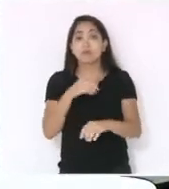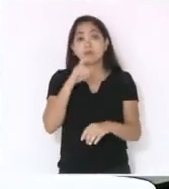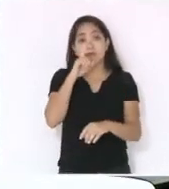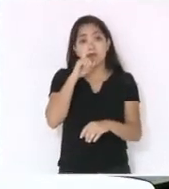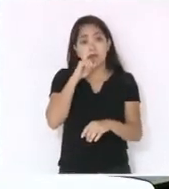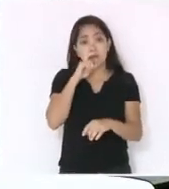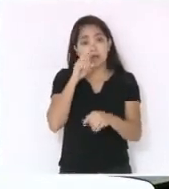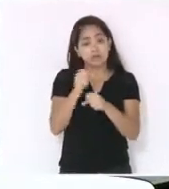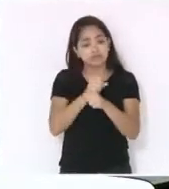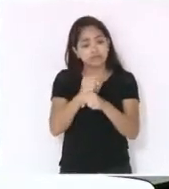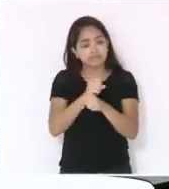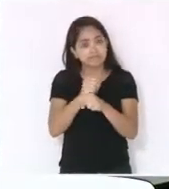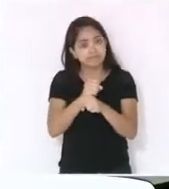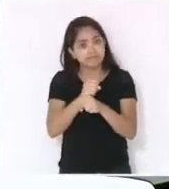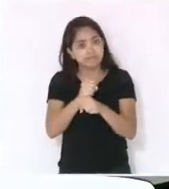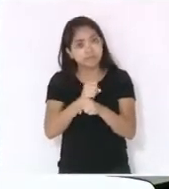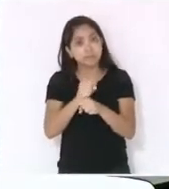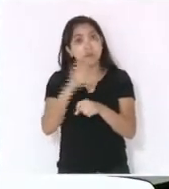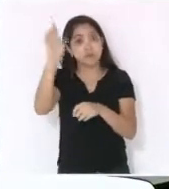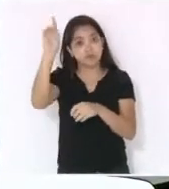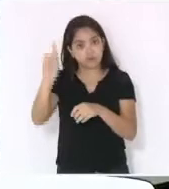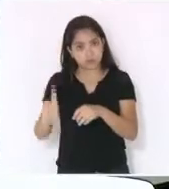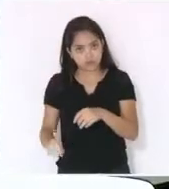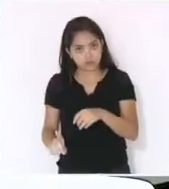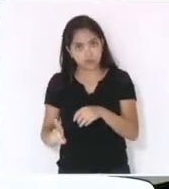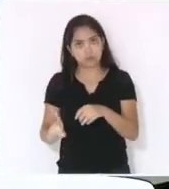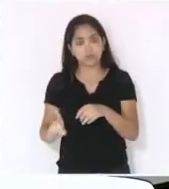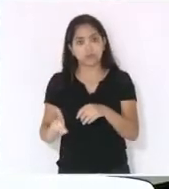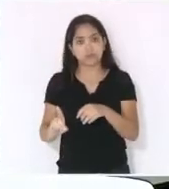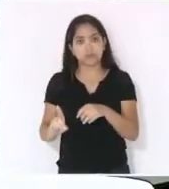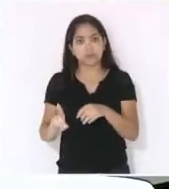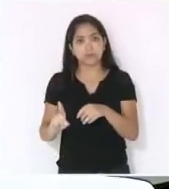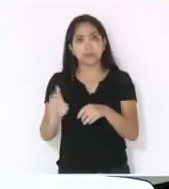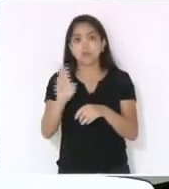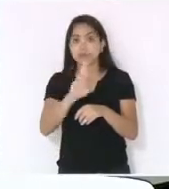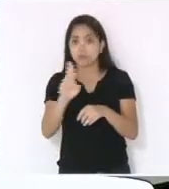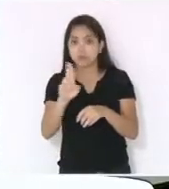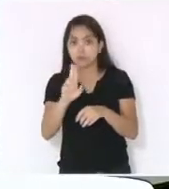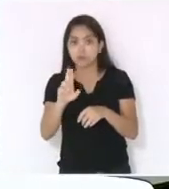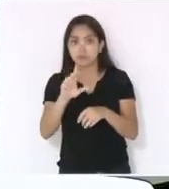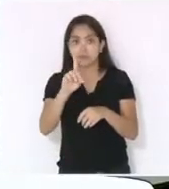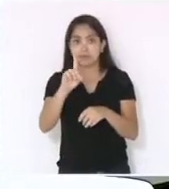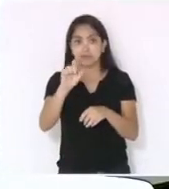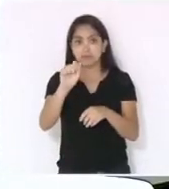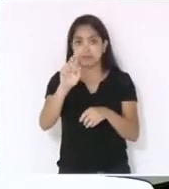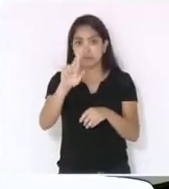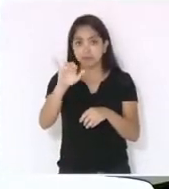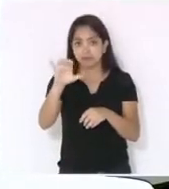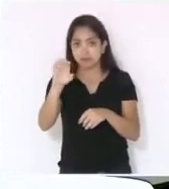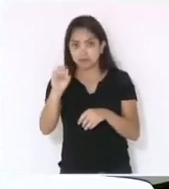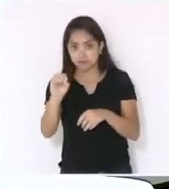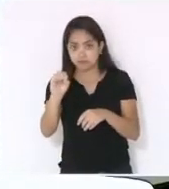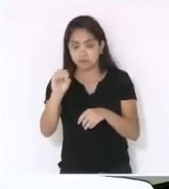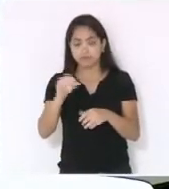muitos anos, foi diretor-geral, e sendo o nome dele, Dário Rodrigues de Carvalho.